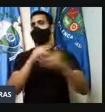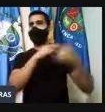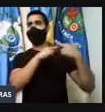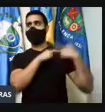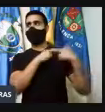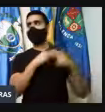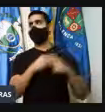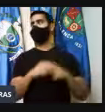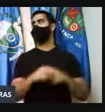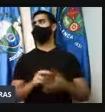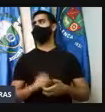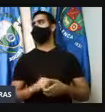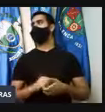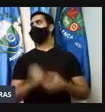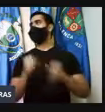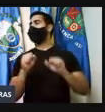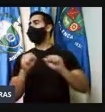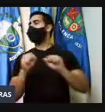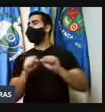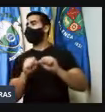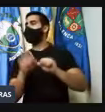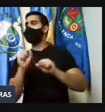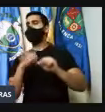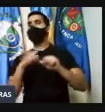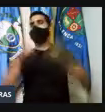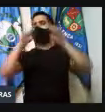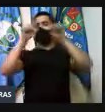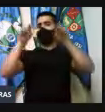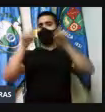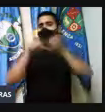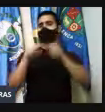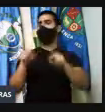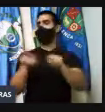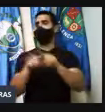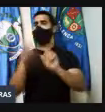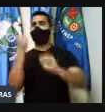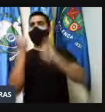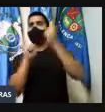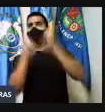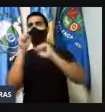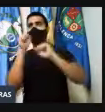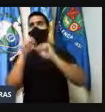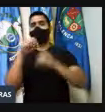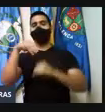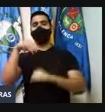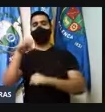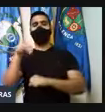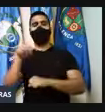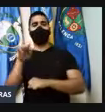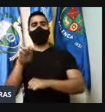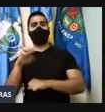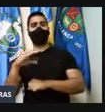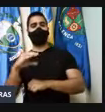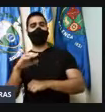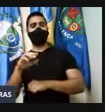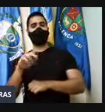os seus esforços para que seja colocada sinalização. Fornecimento da empresa Motec Plastic Limitada em Instituto de Alerta